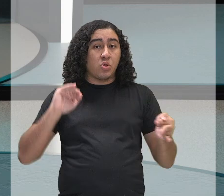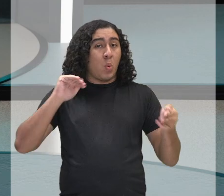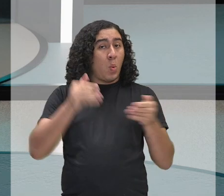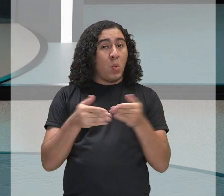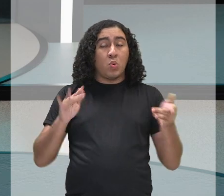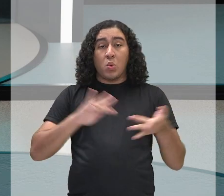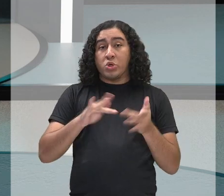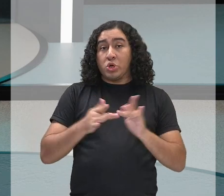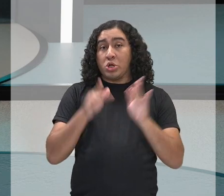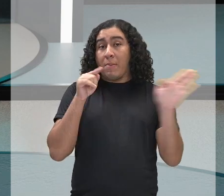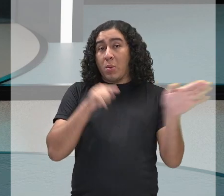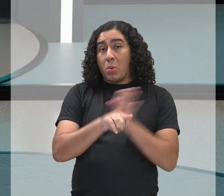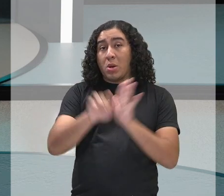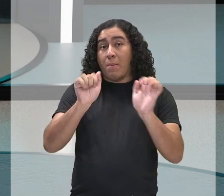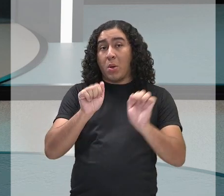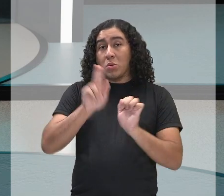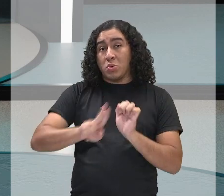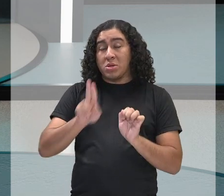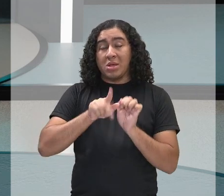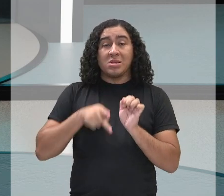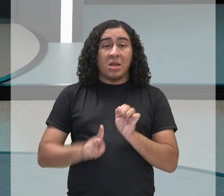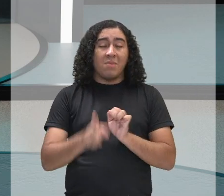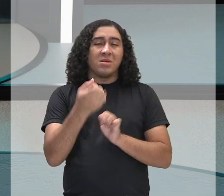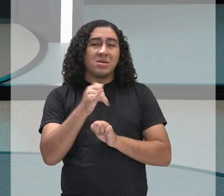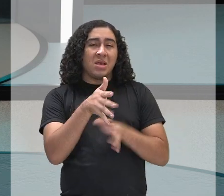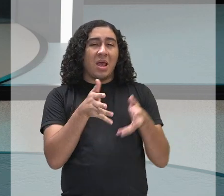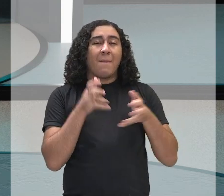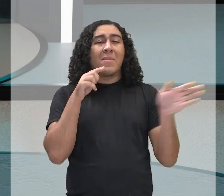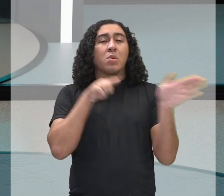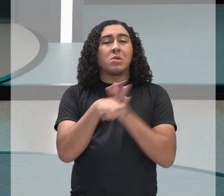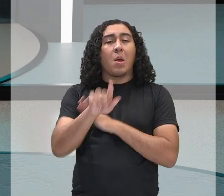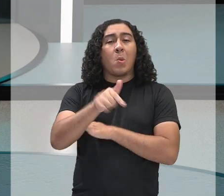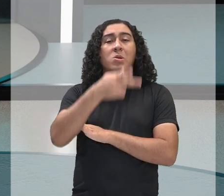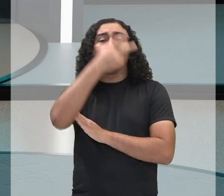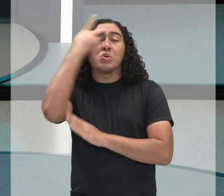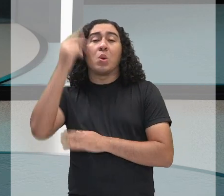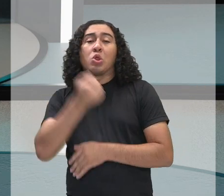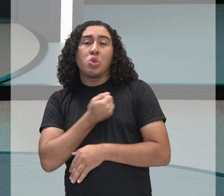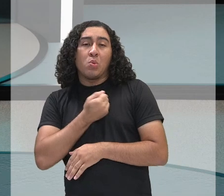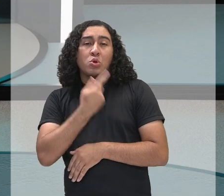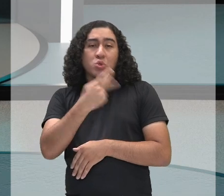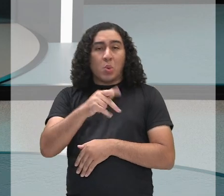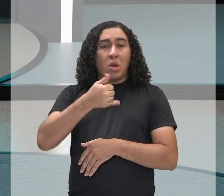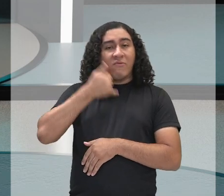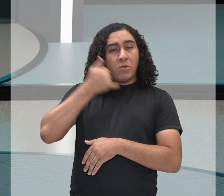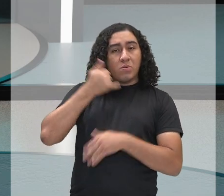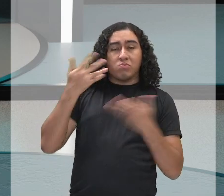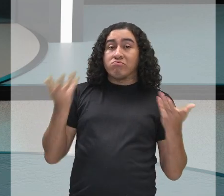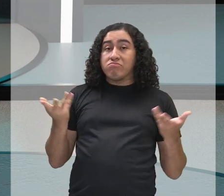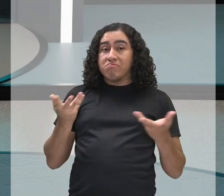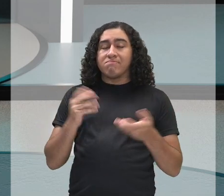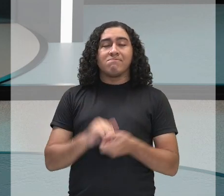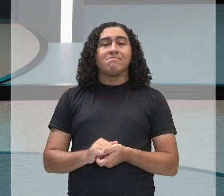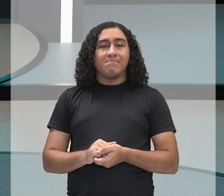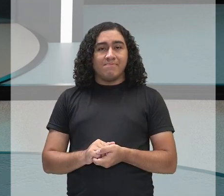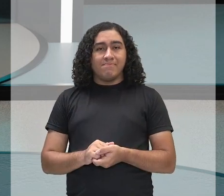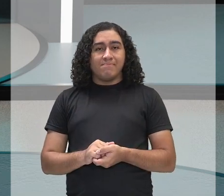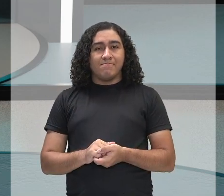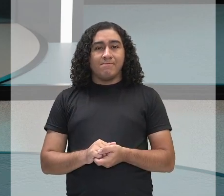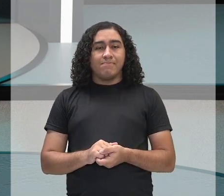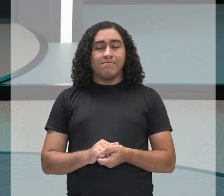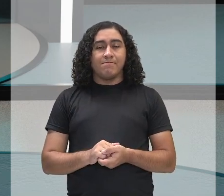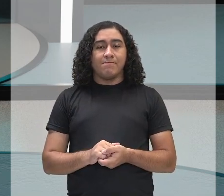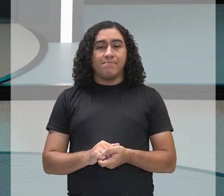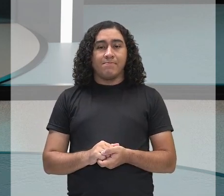você pode utilizar em todas as situações para saber o número do telefone de alguém. What's your phone number? Qual é o seu número de